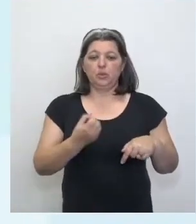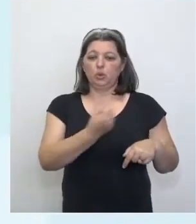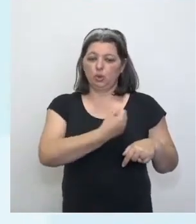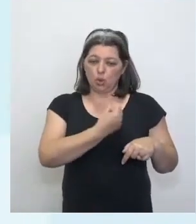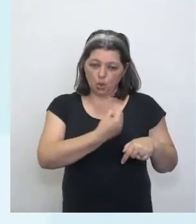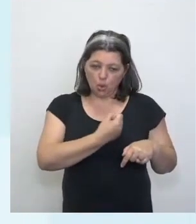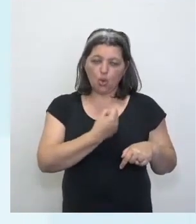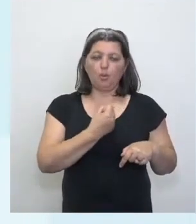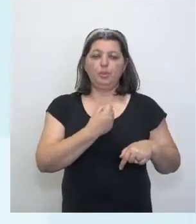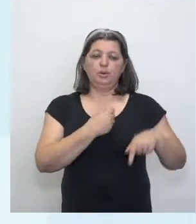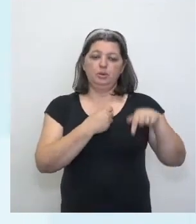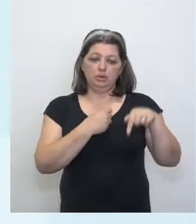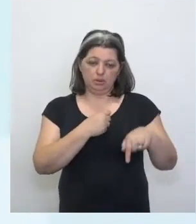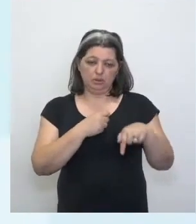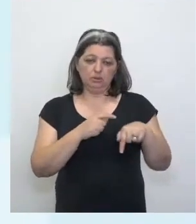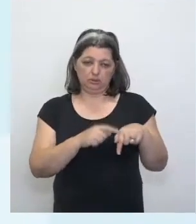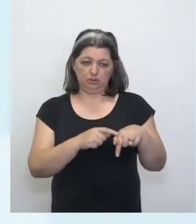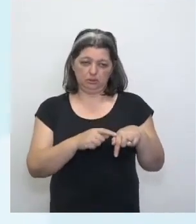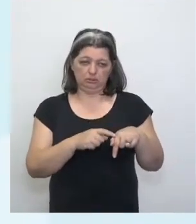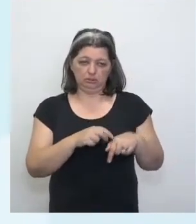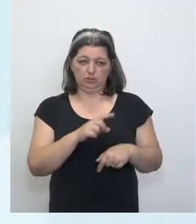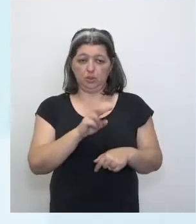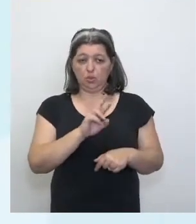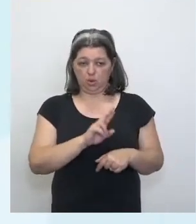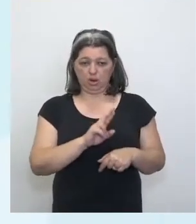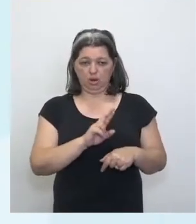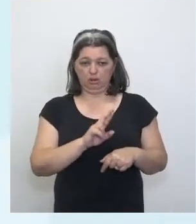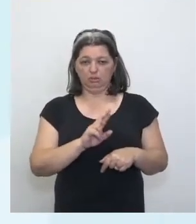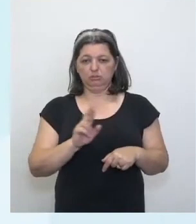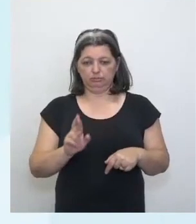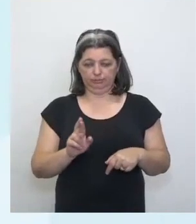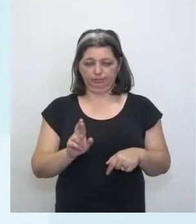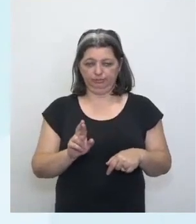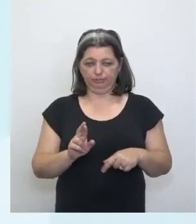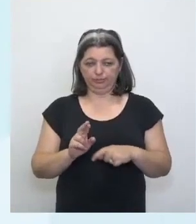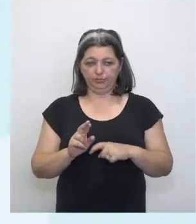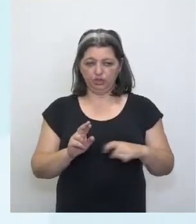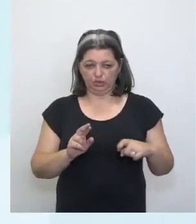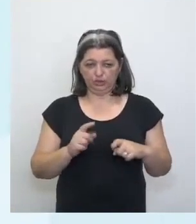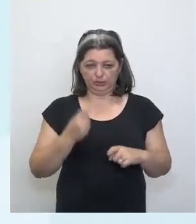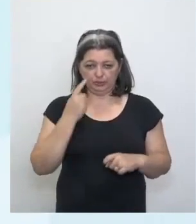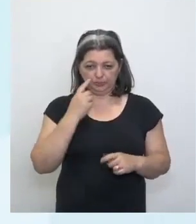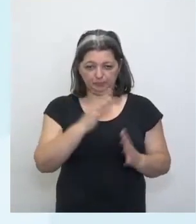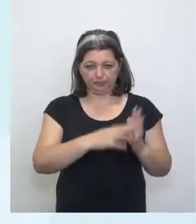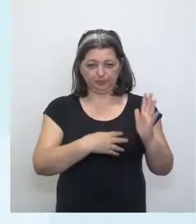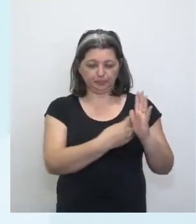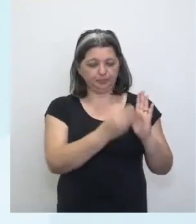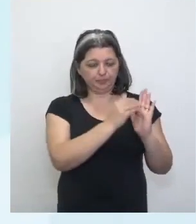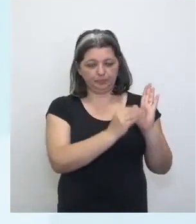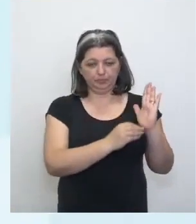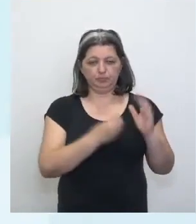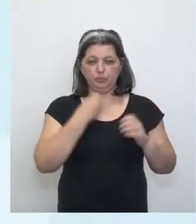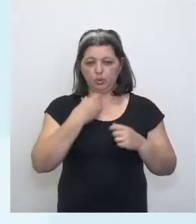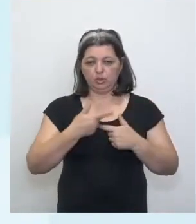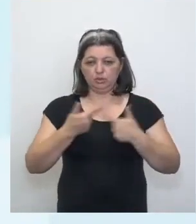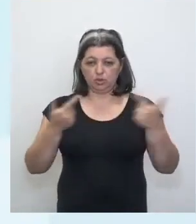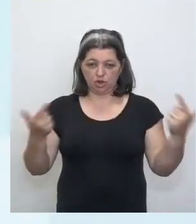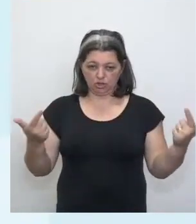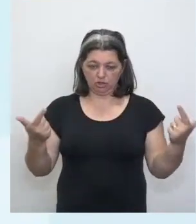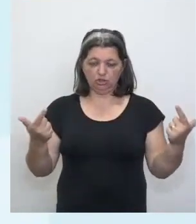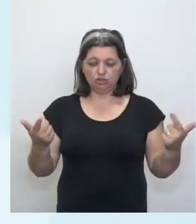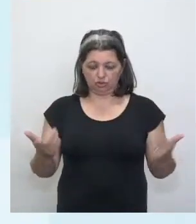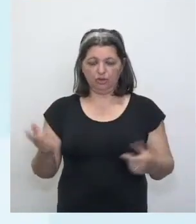vezes X mais alguém, e o R de X, que é o último númerozinho que deu lá na tabela, tá bom? Então, boa sorte.